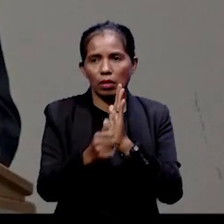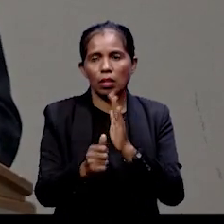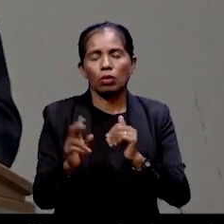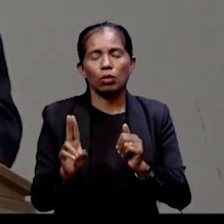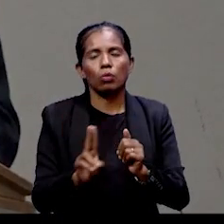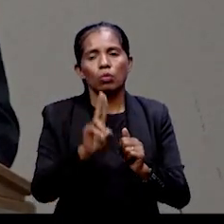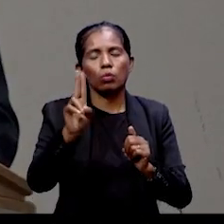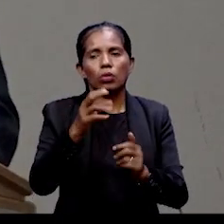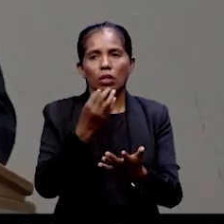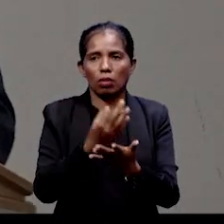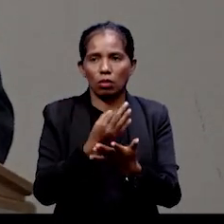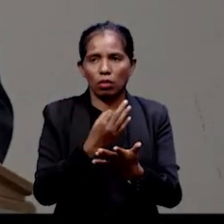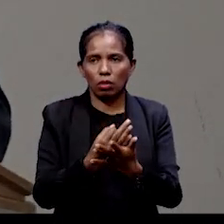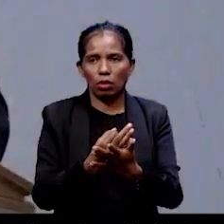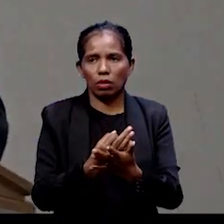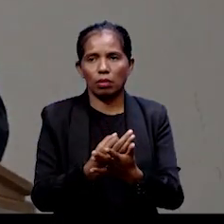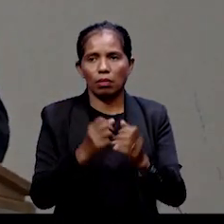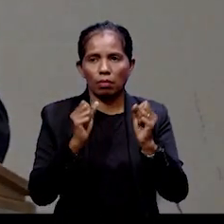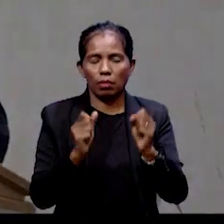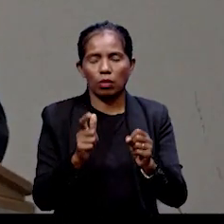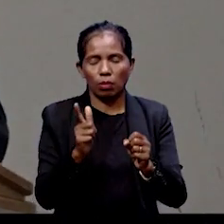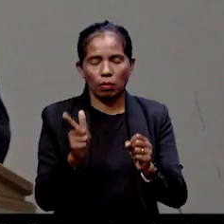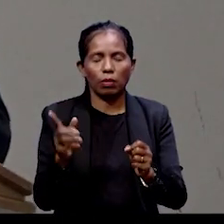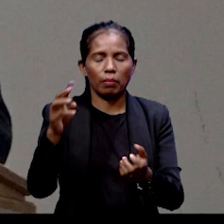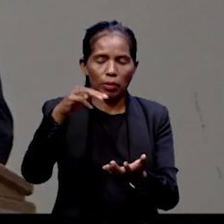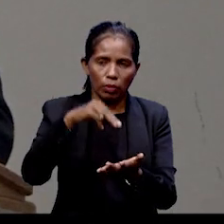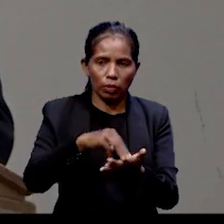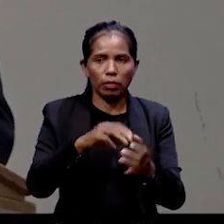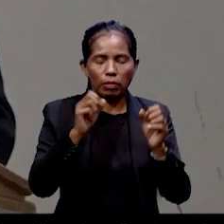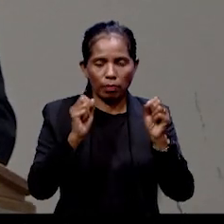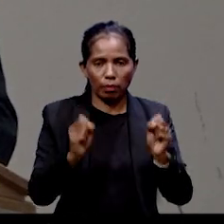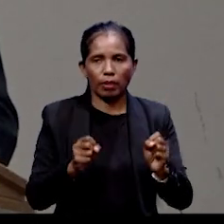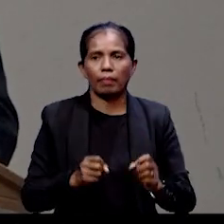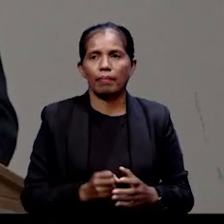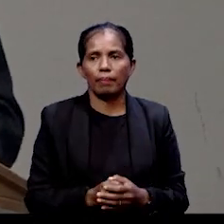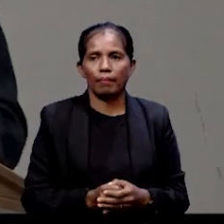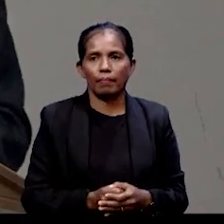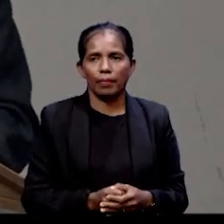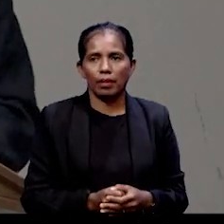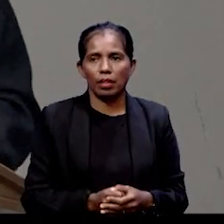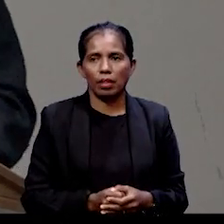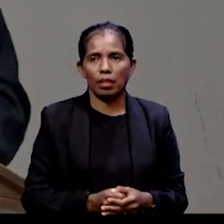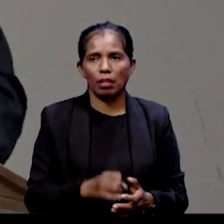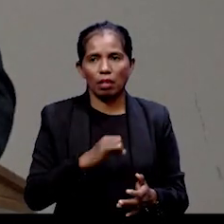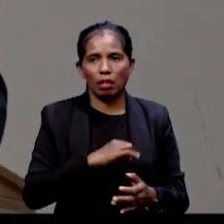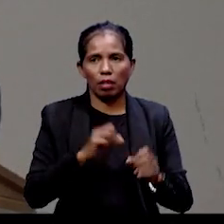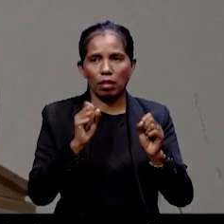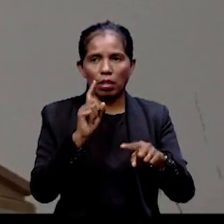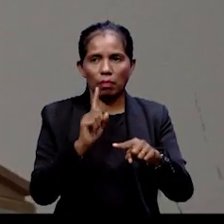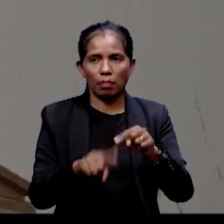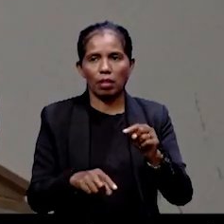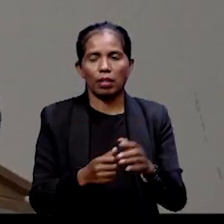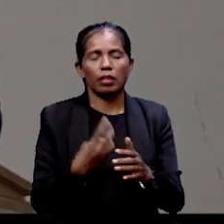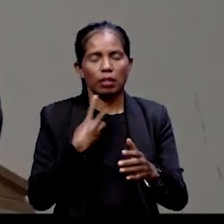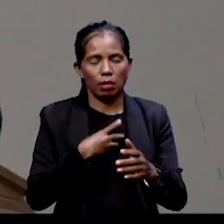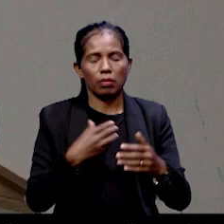executa orçamento de vale 20 milhões de mãos ser abalado para ver a leona. Então, a vida não é a mãe, não merece ver a tua mãe, ver a leona, não se dá